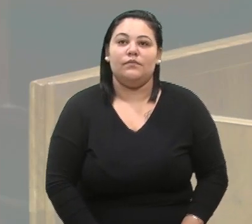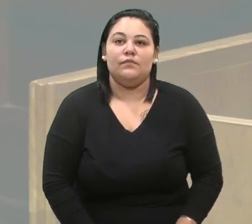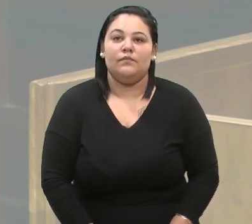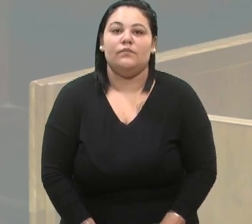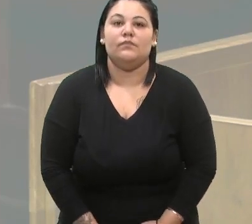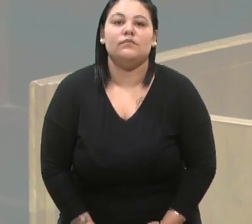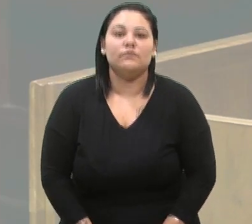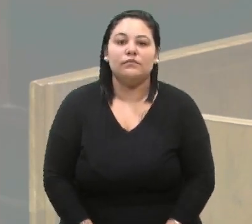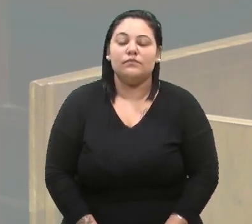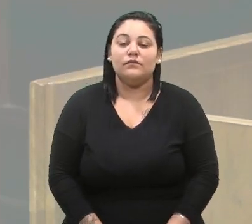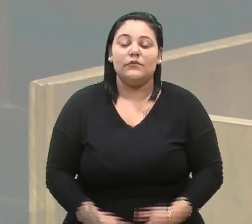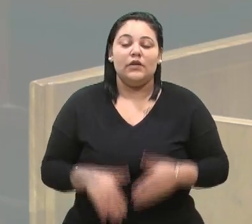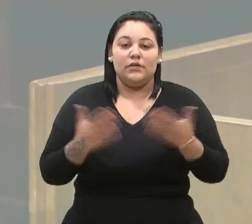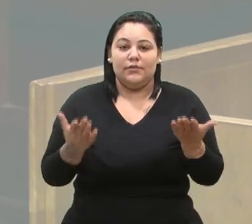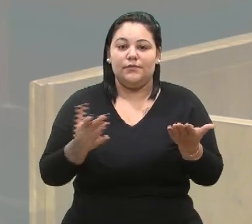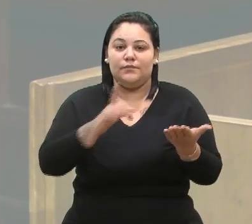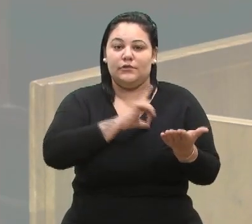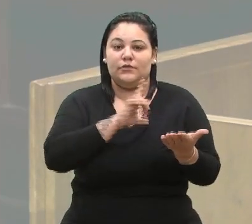2 milhões que o Conselho